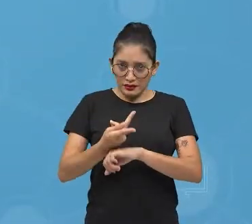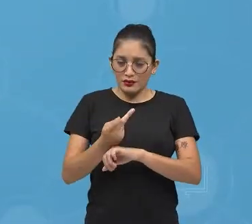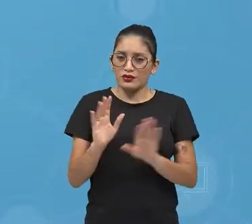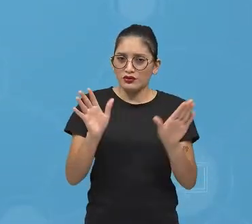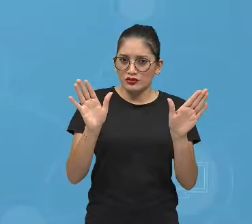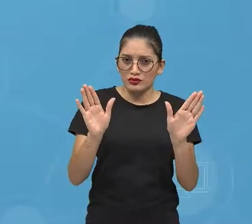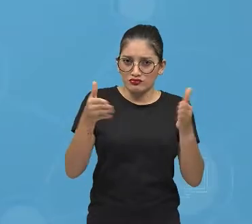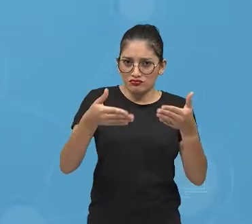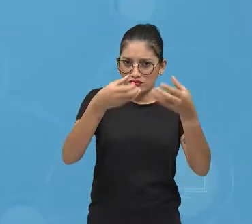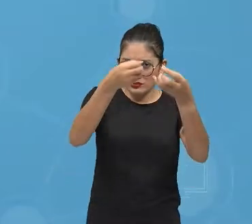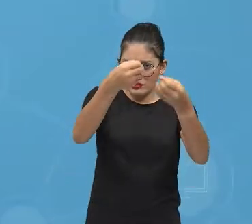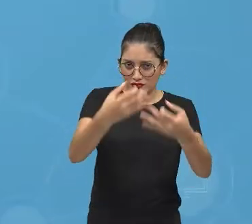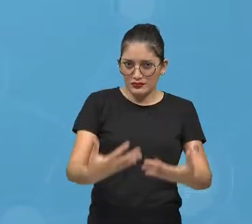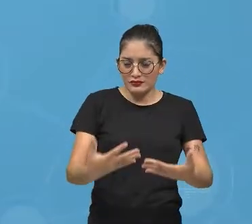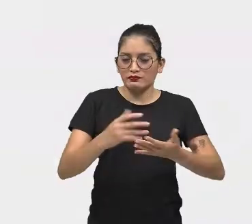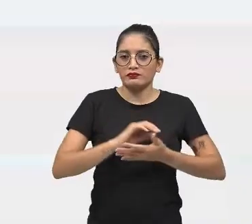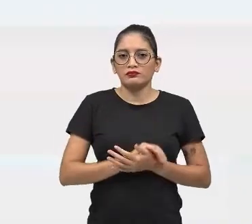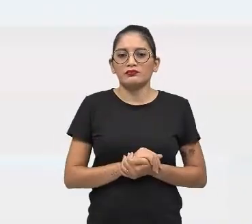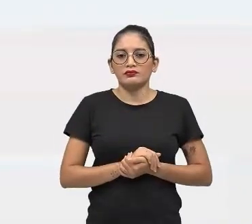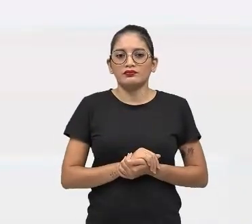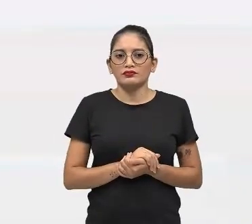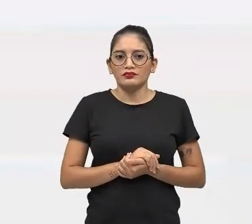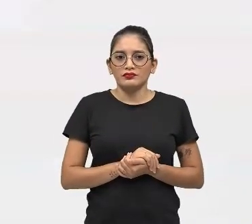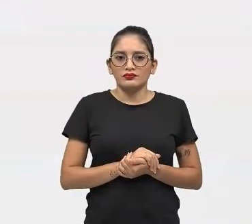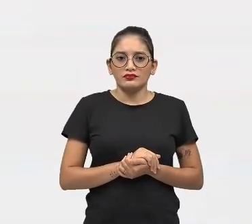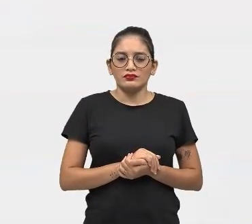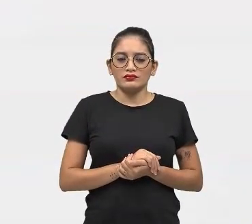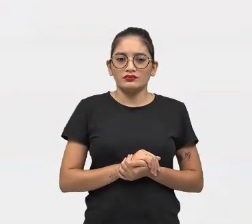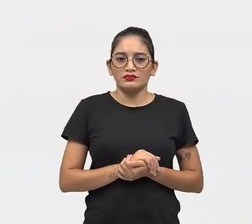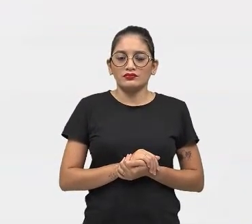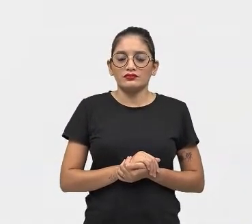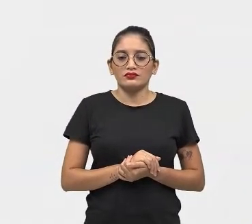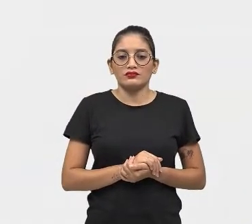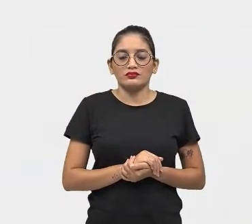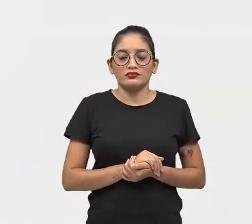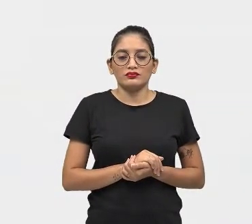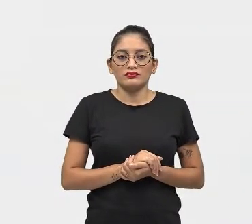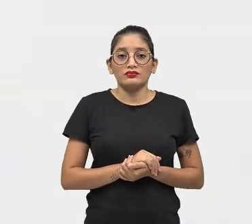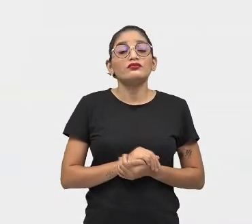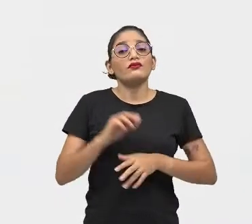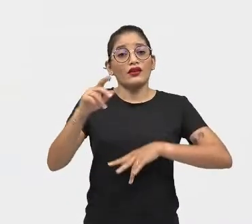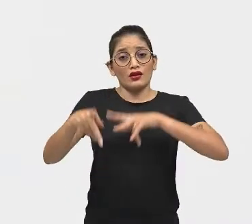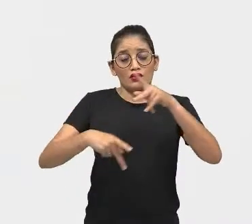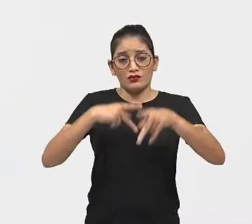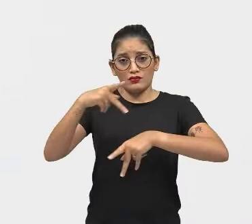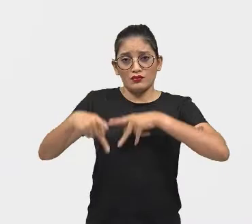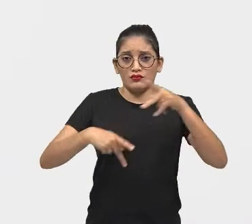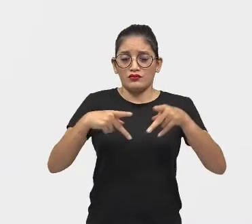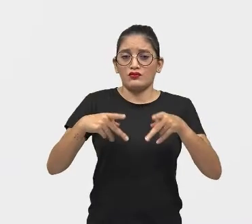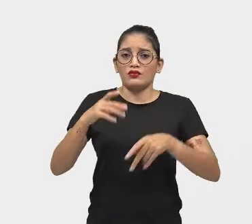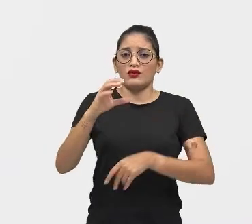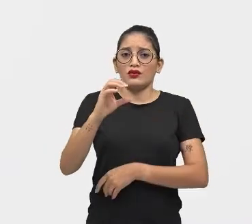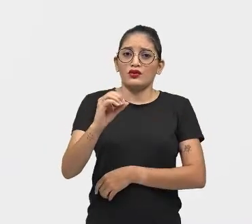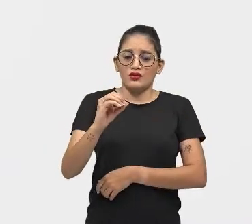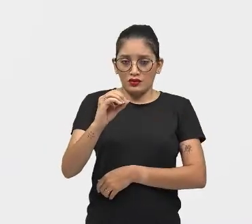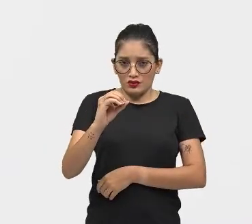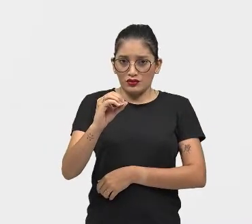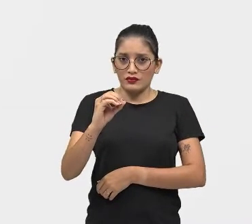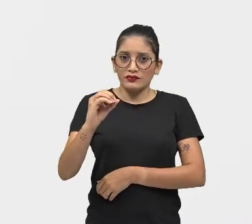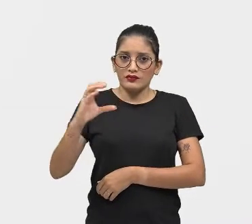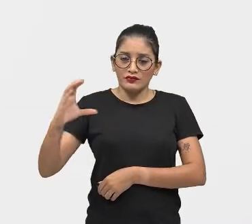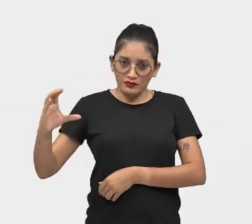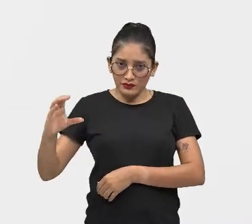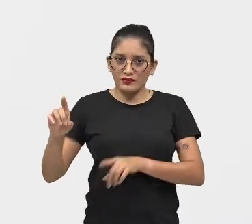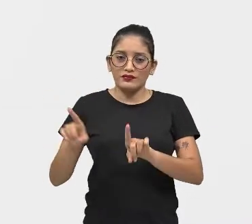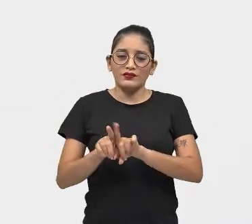ocidental, certo? Vamos lá então. Os povos do Oriente e os povos do Ocidente